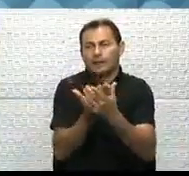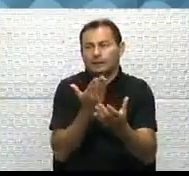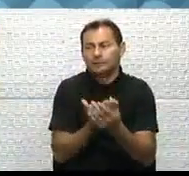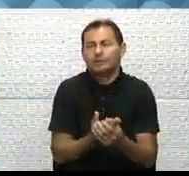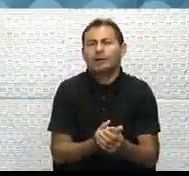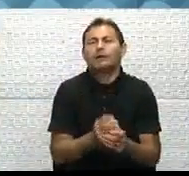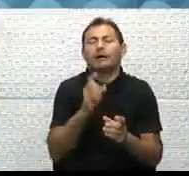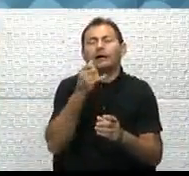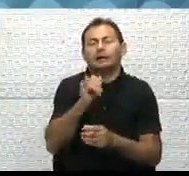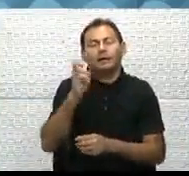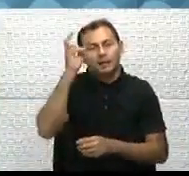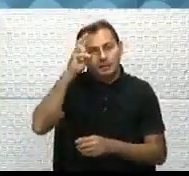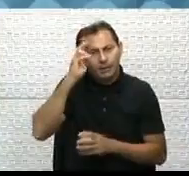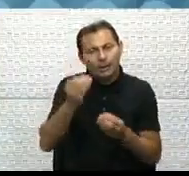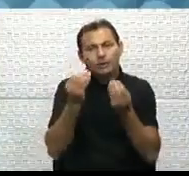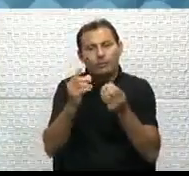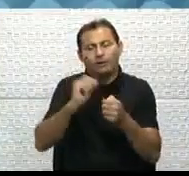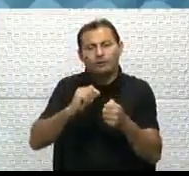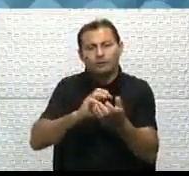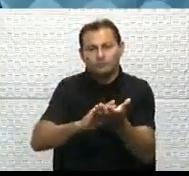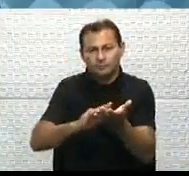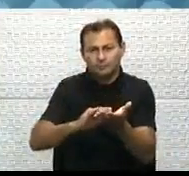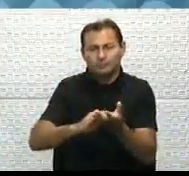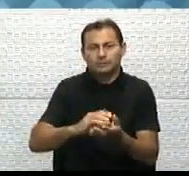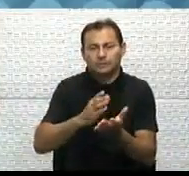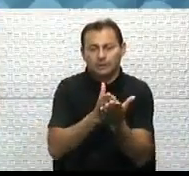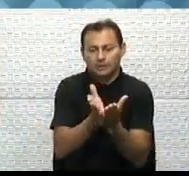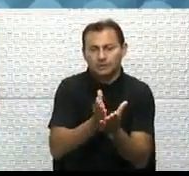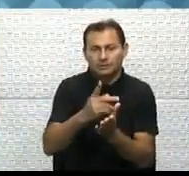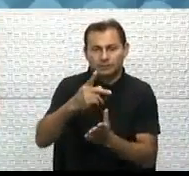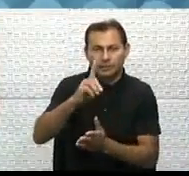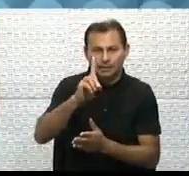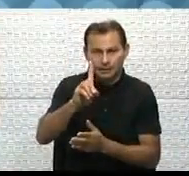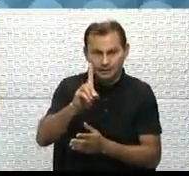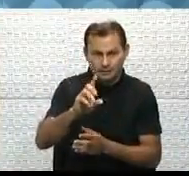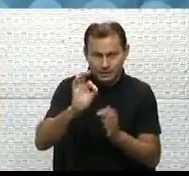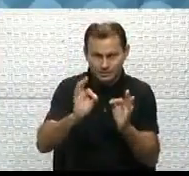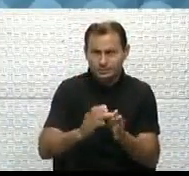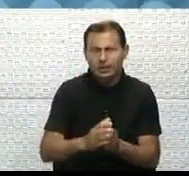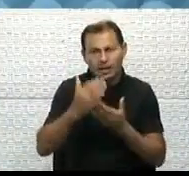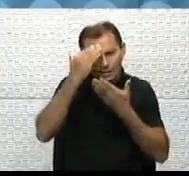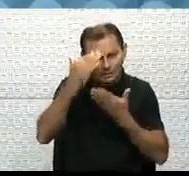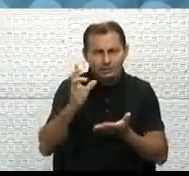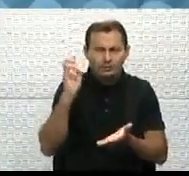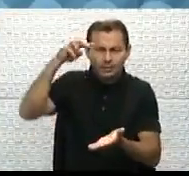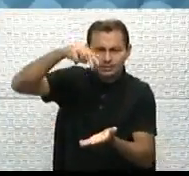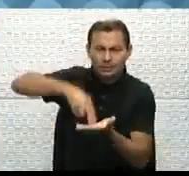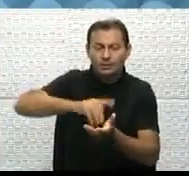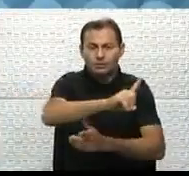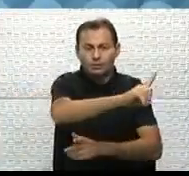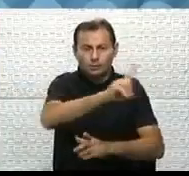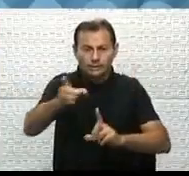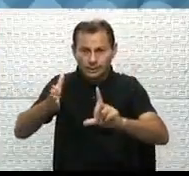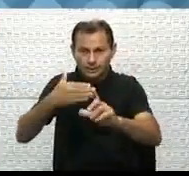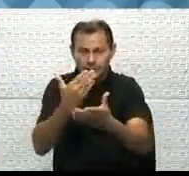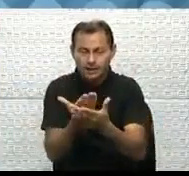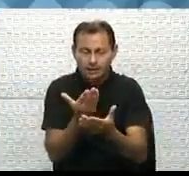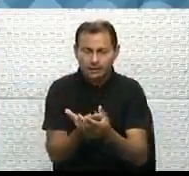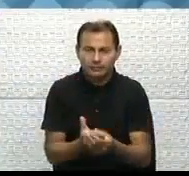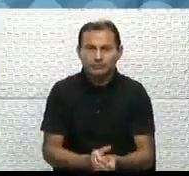teleaulas para então relembrar como que é feito o cálculo do desvio padrão. E assim eu agradeço a sua participação ao longo desta